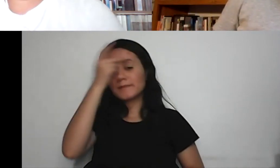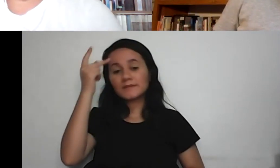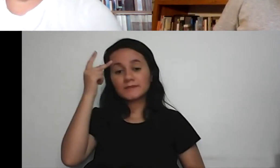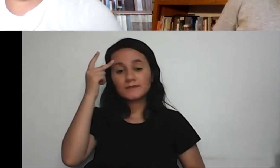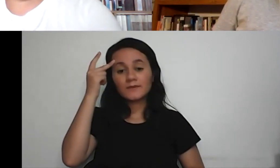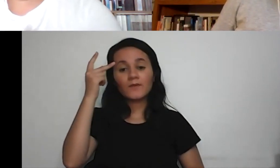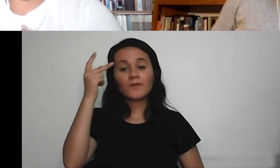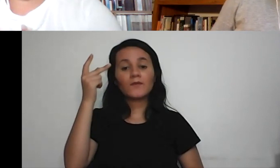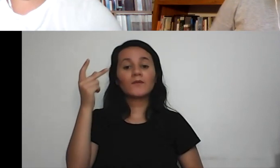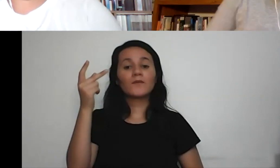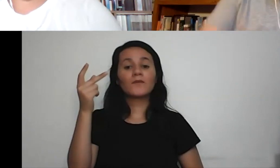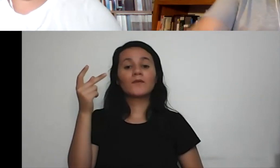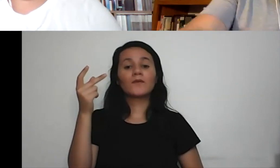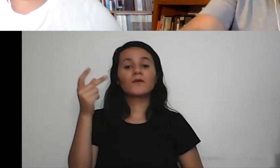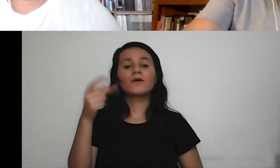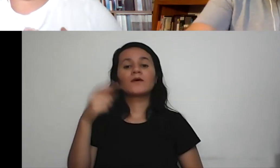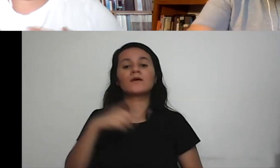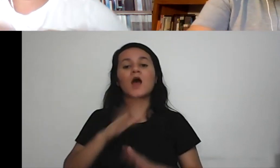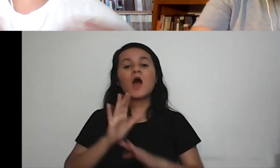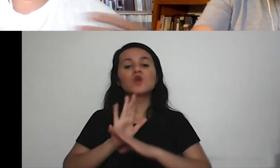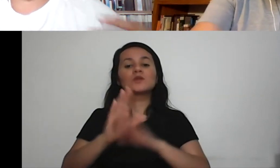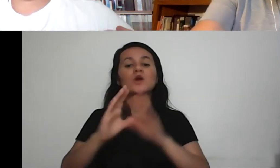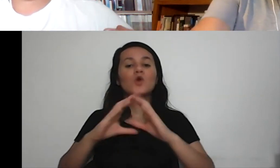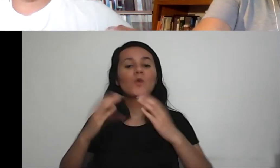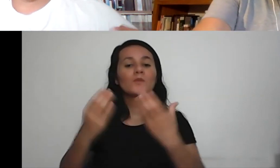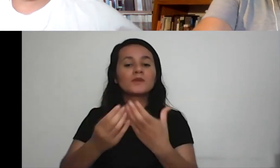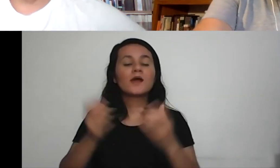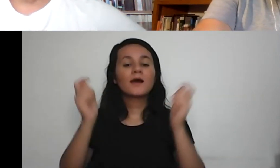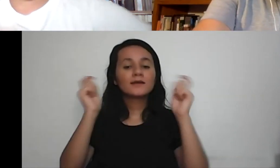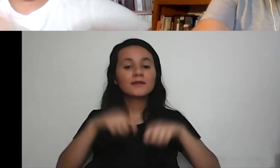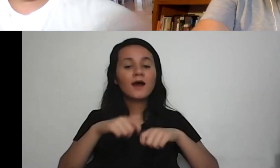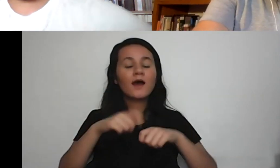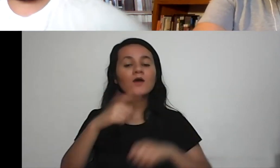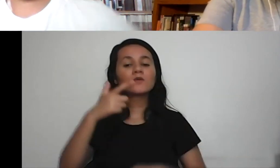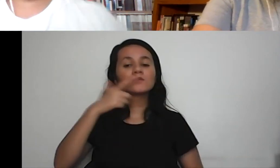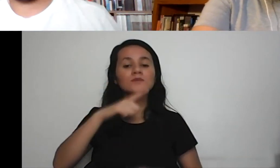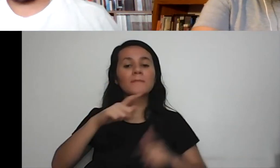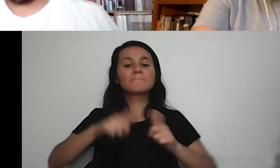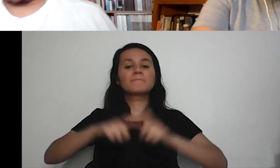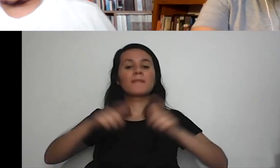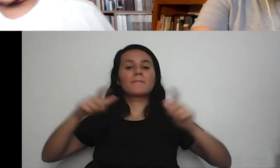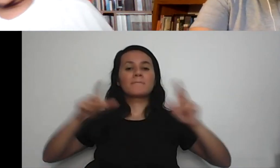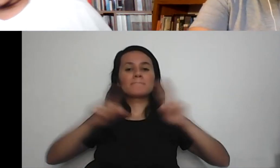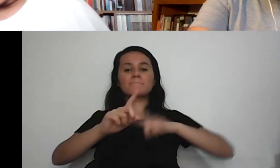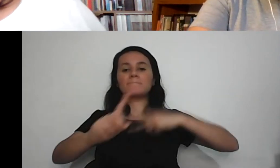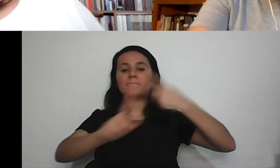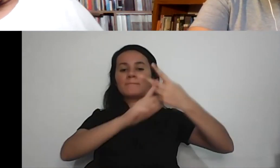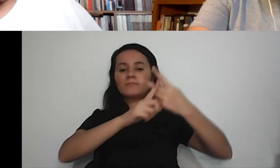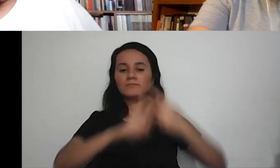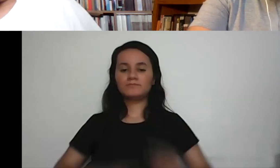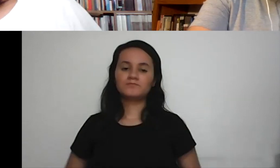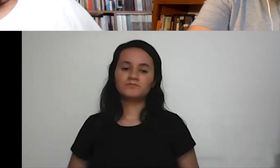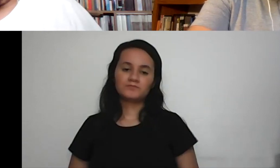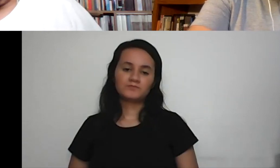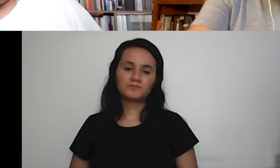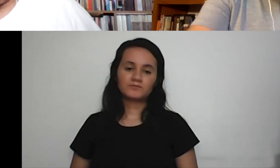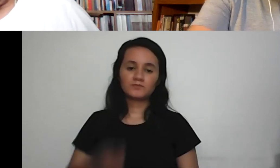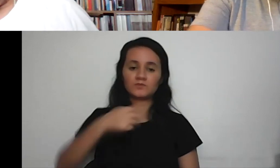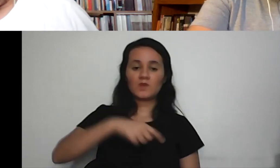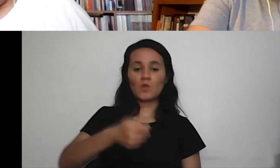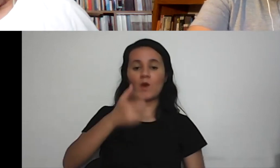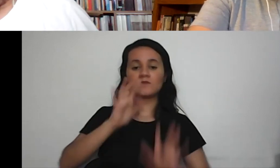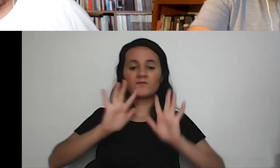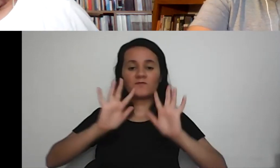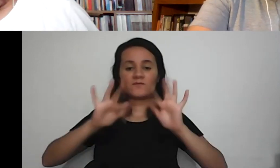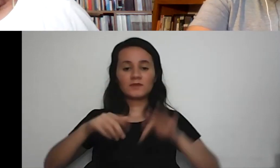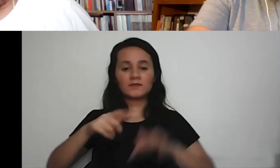pode te ajudar, as pessoas da comunidade que podem te ajudar a multiplicar essas ações. A gente está caminhando para o final e